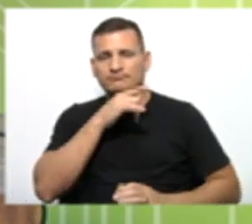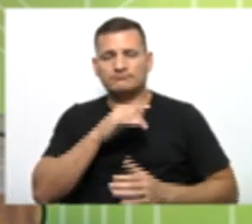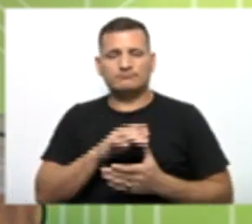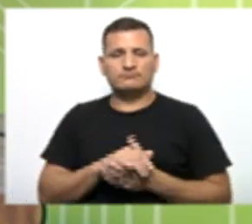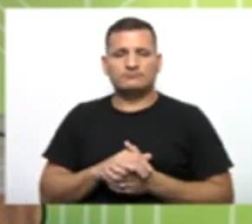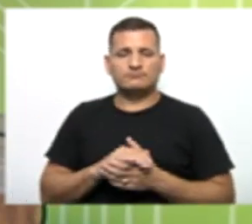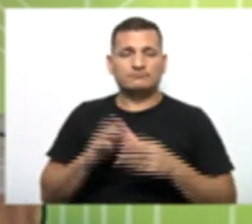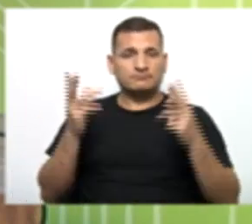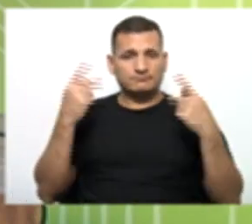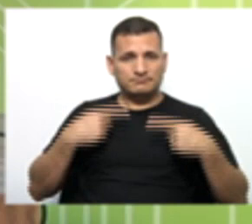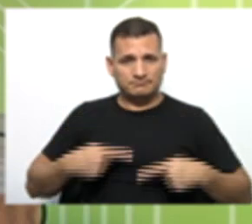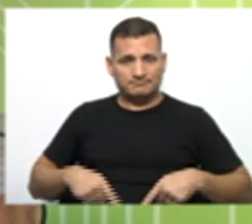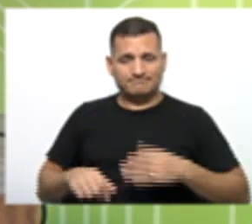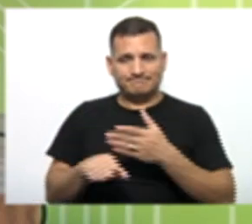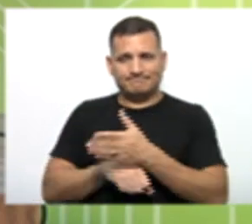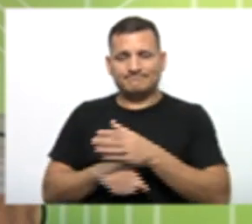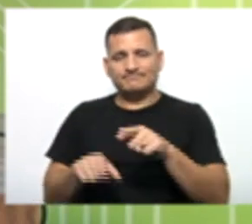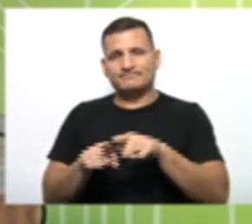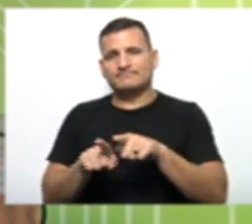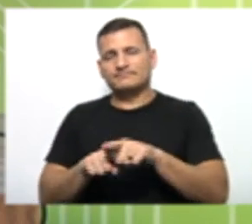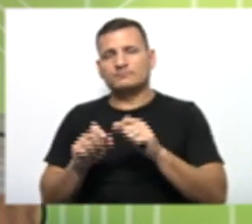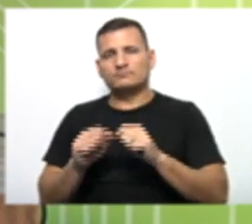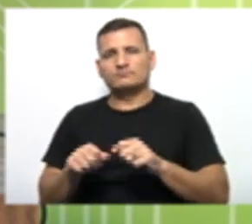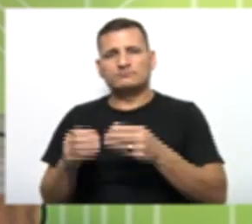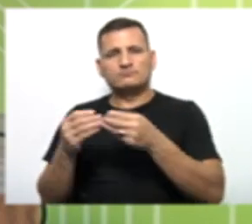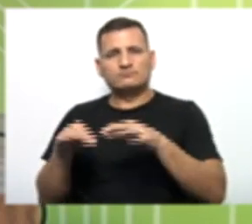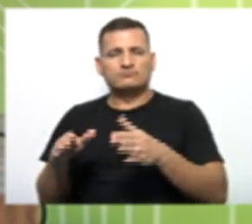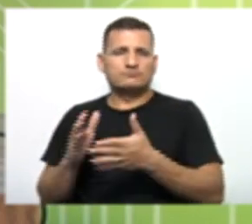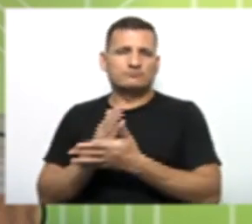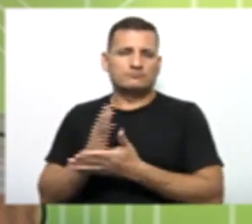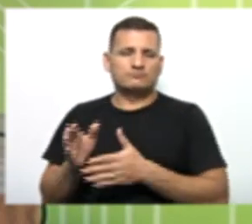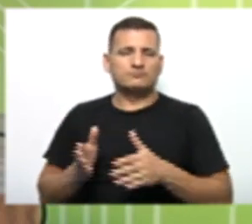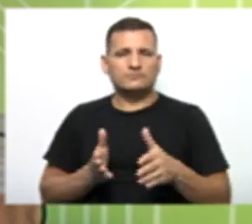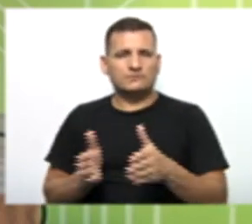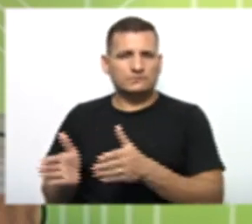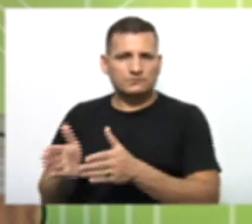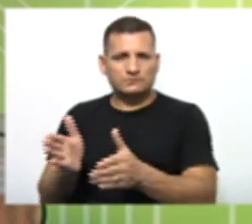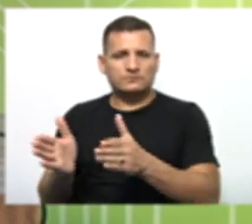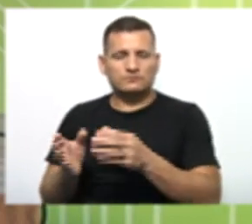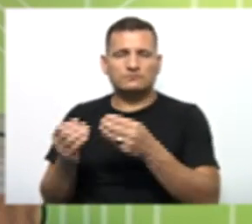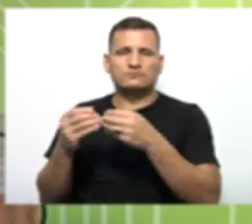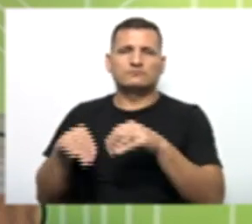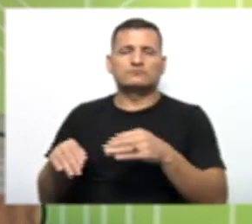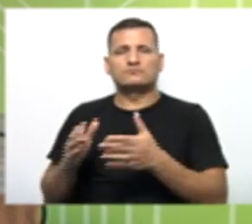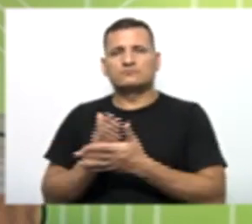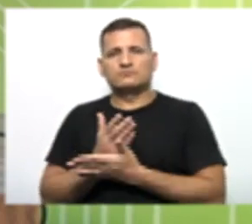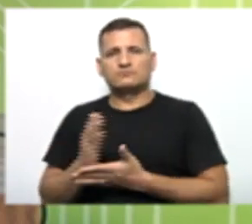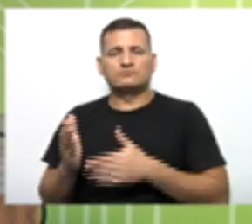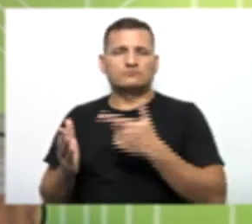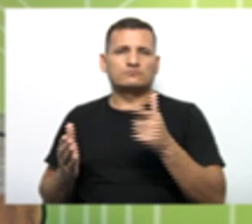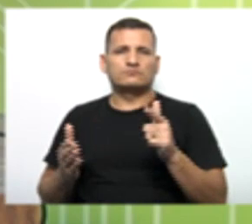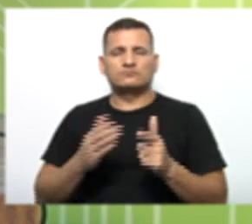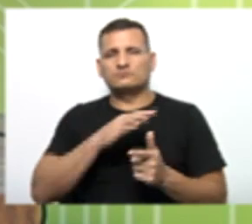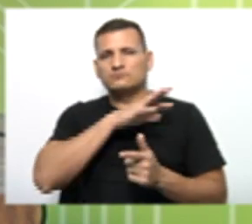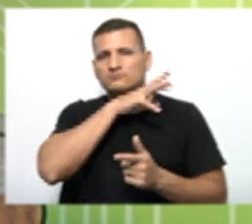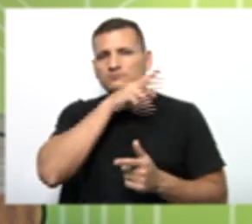também pode prejudicar alguns mananciais ou prejudicar algumas outras espécies e até mesmo destruí-las, e com